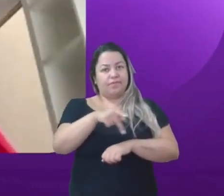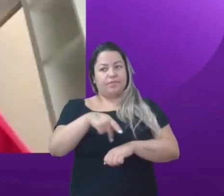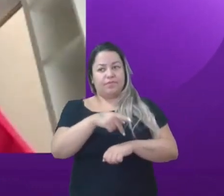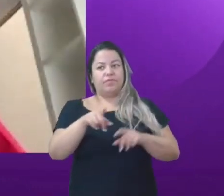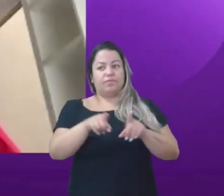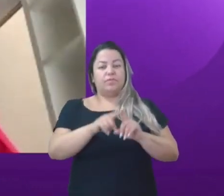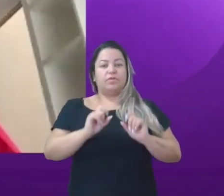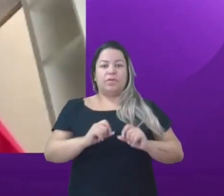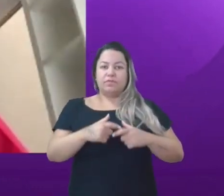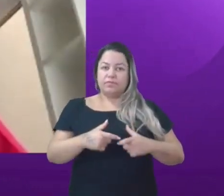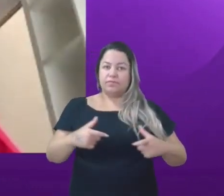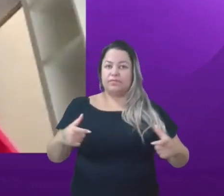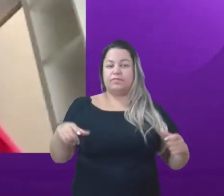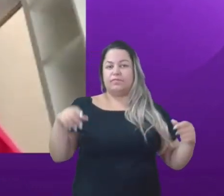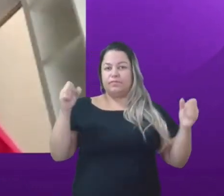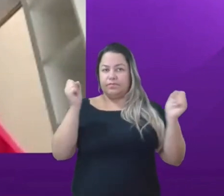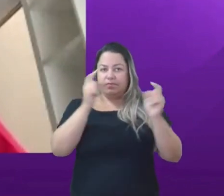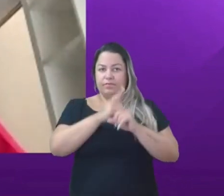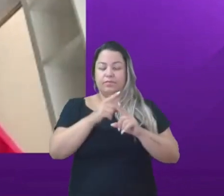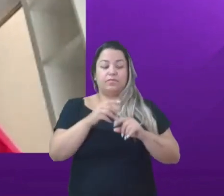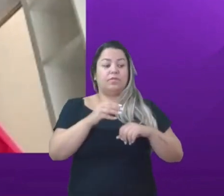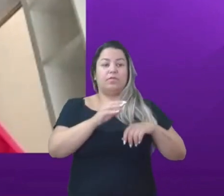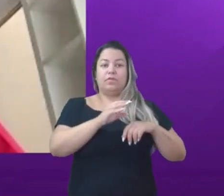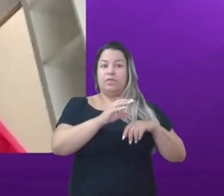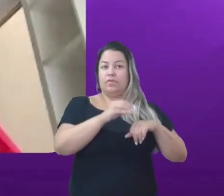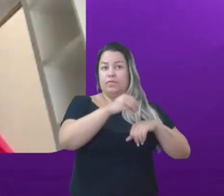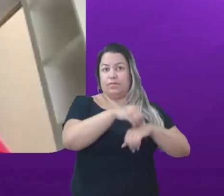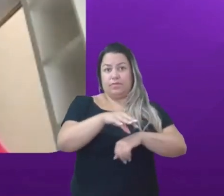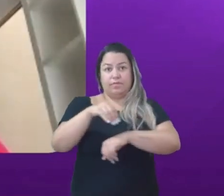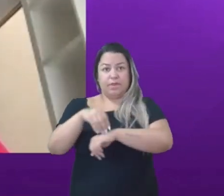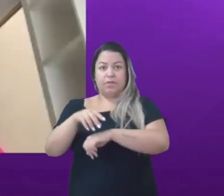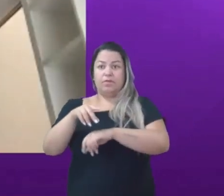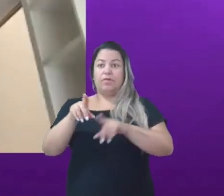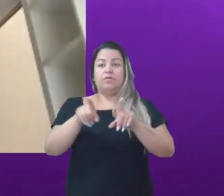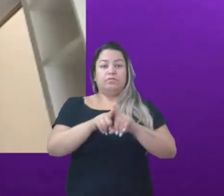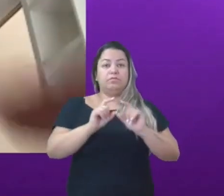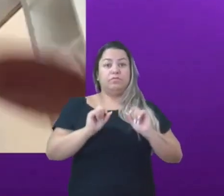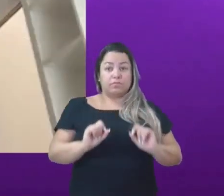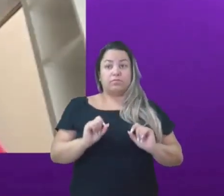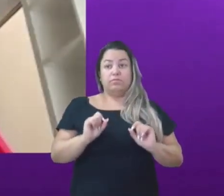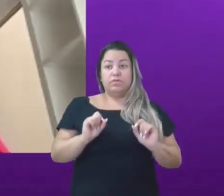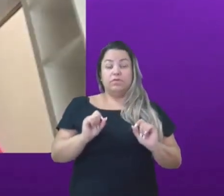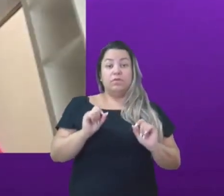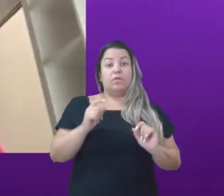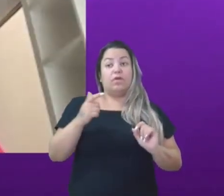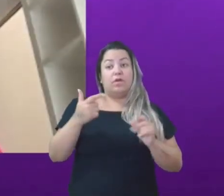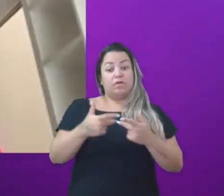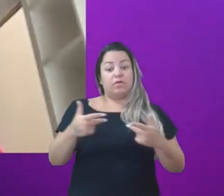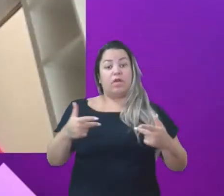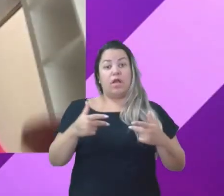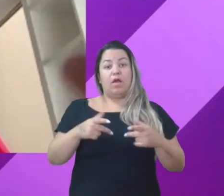muito extenso e dificulta muito na distribuição e escoamento desses produtos, né? E o que a